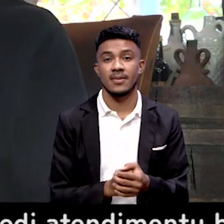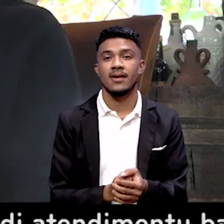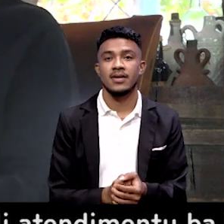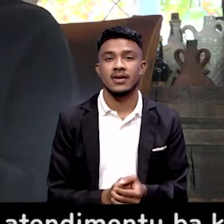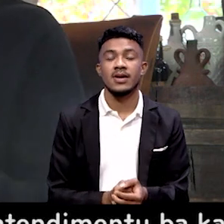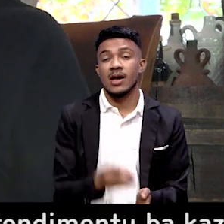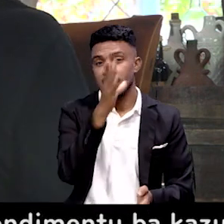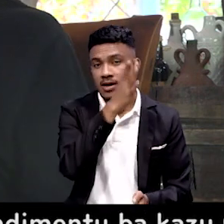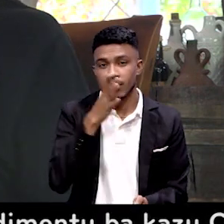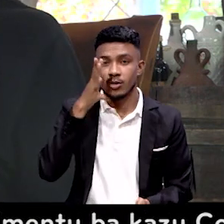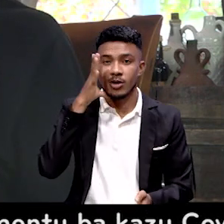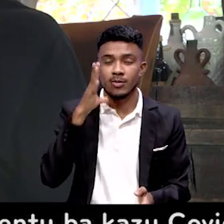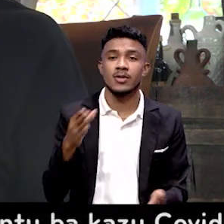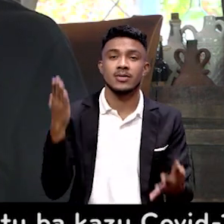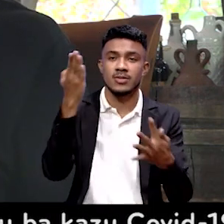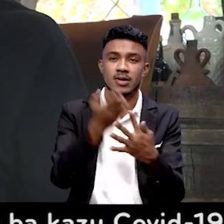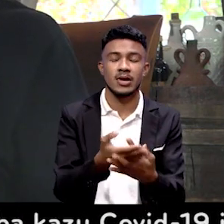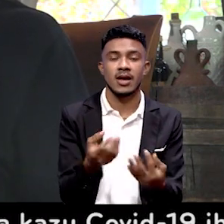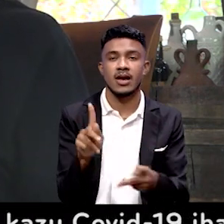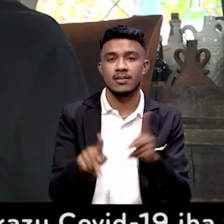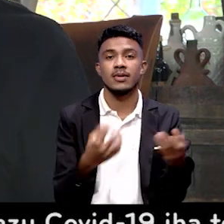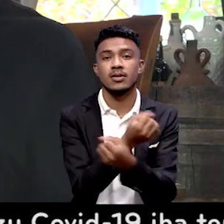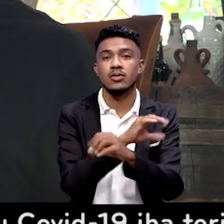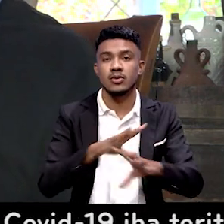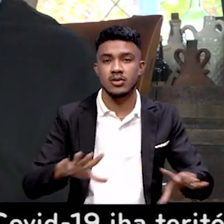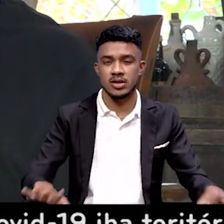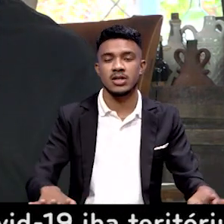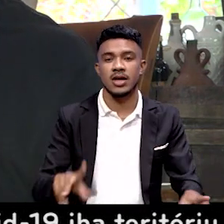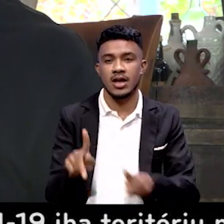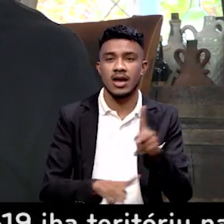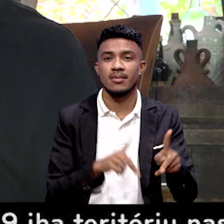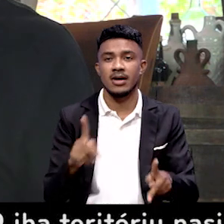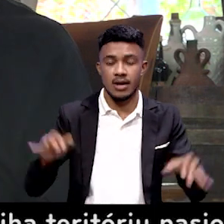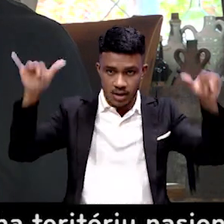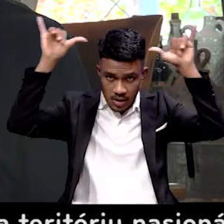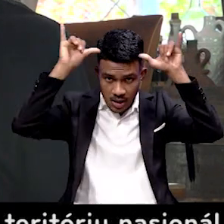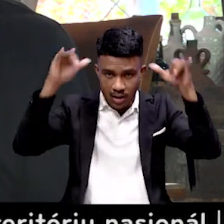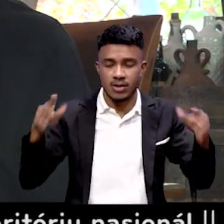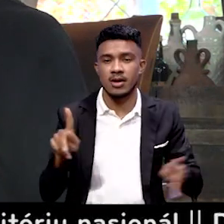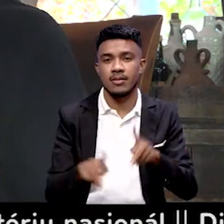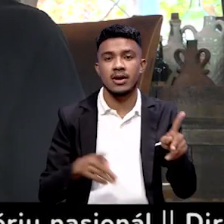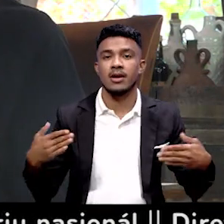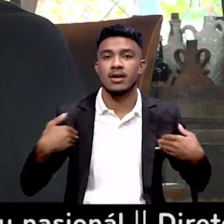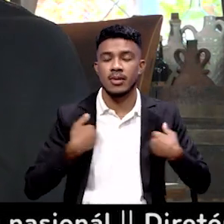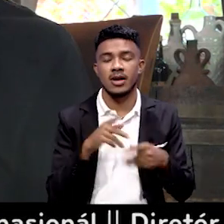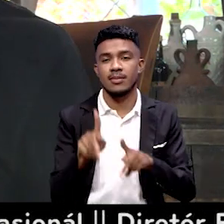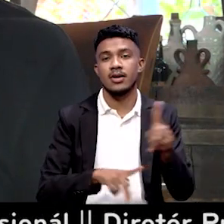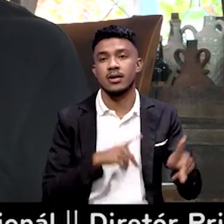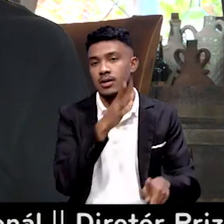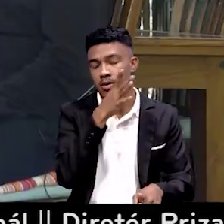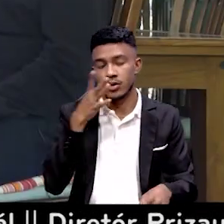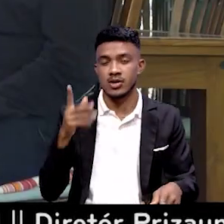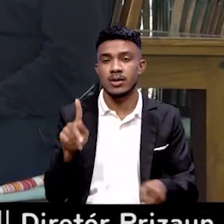Agricultura, na vez, substância, mas abandonado. É mani carau, é mani animal, é mani tos,